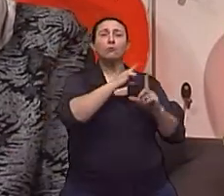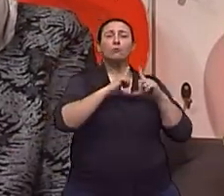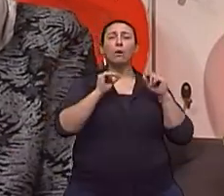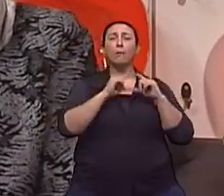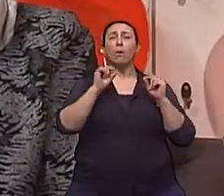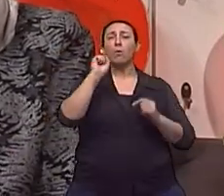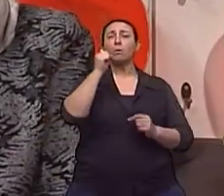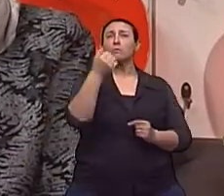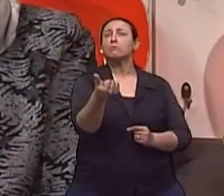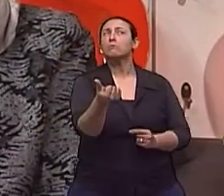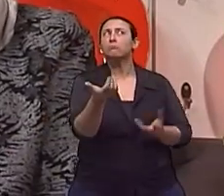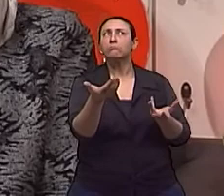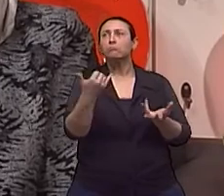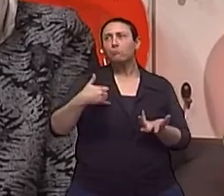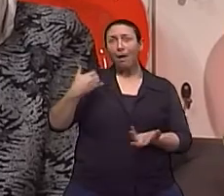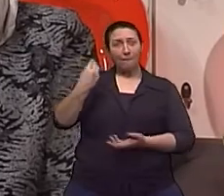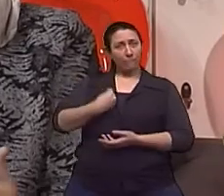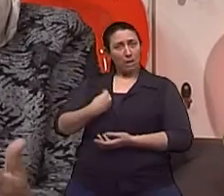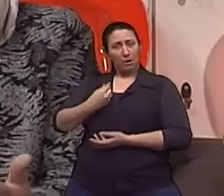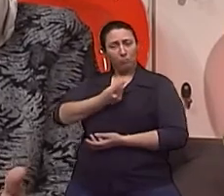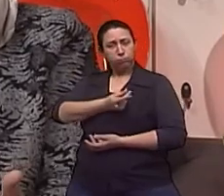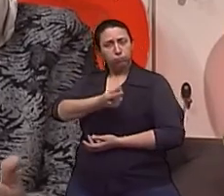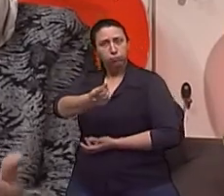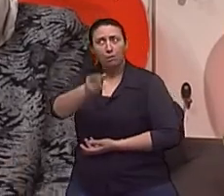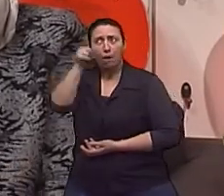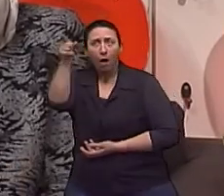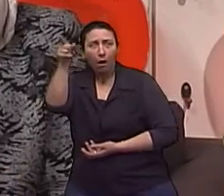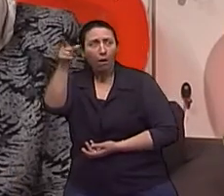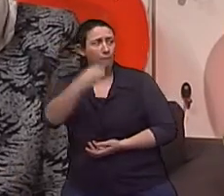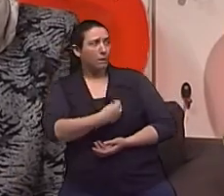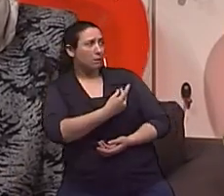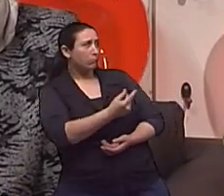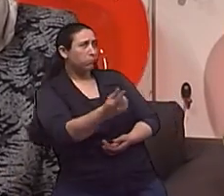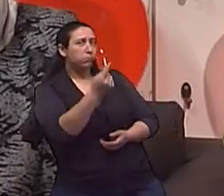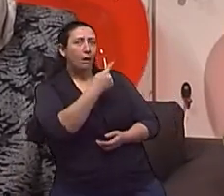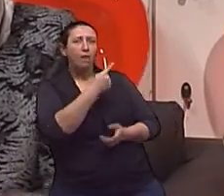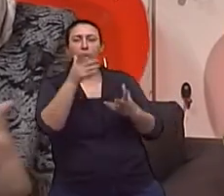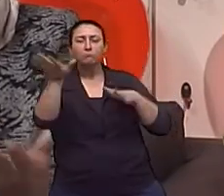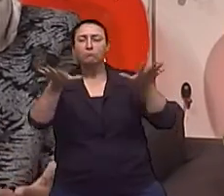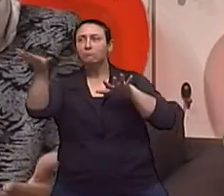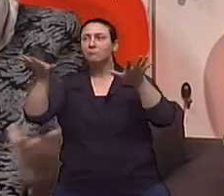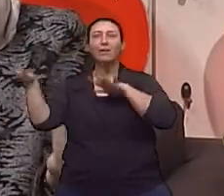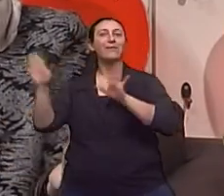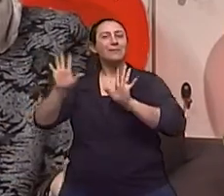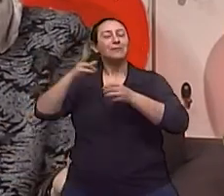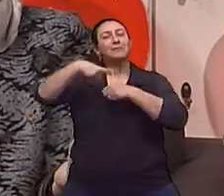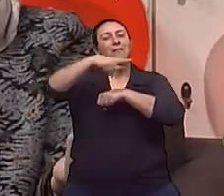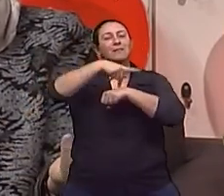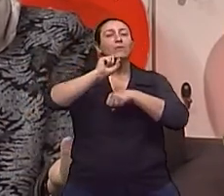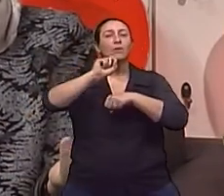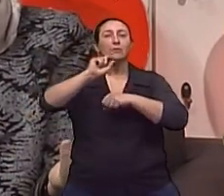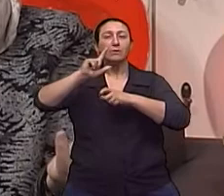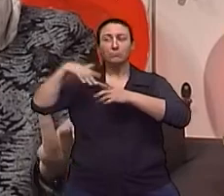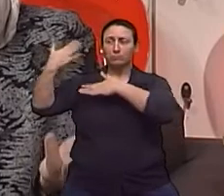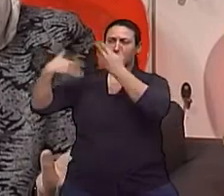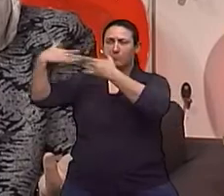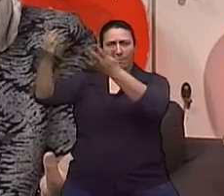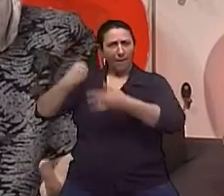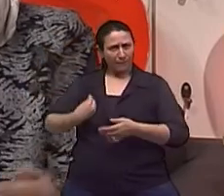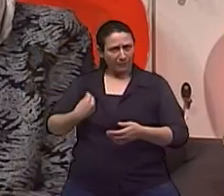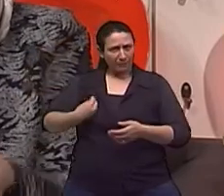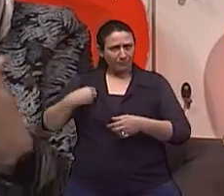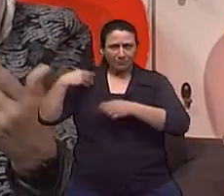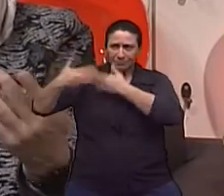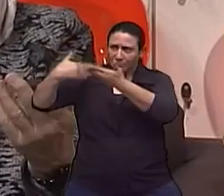varia de país para país porque depende de que se o país é desenvolvido ou não né nos países envolvidos as pessoas ter viver mais